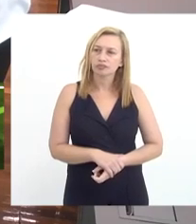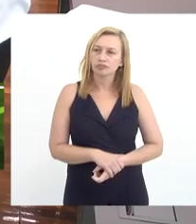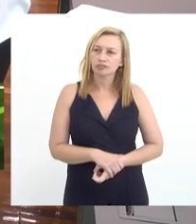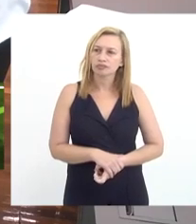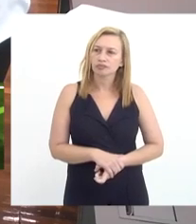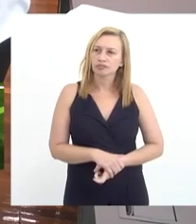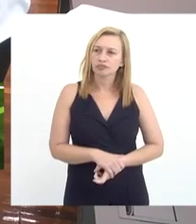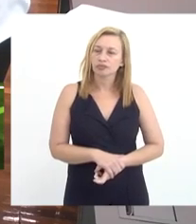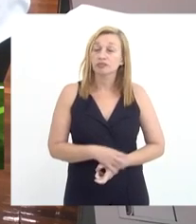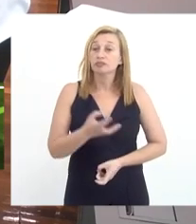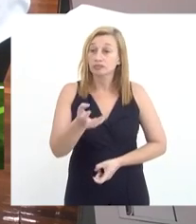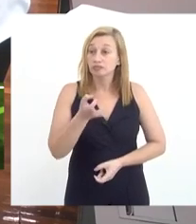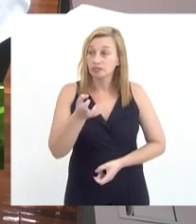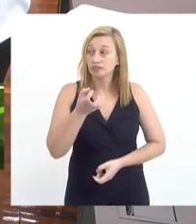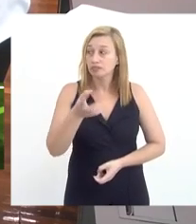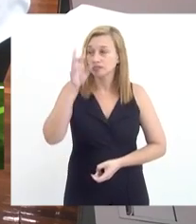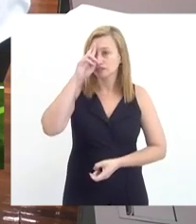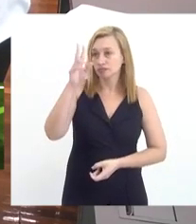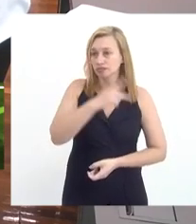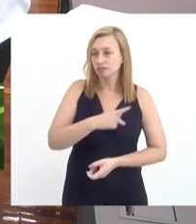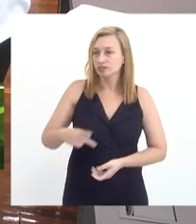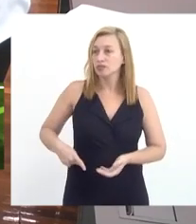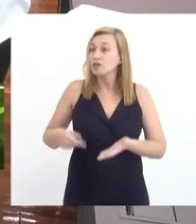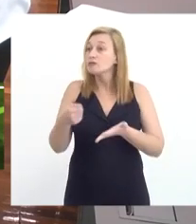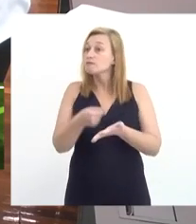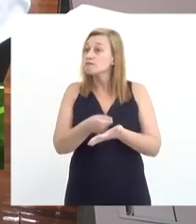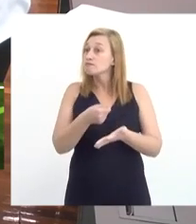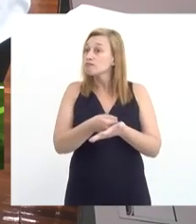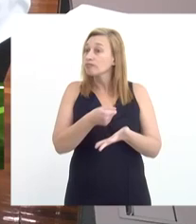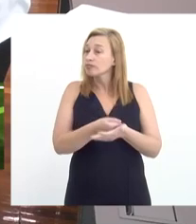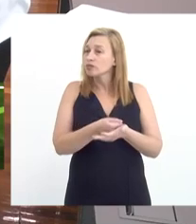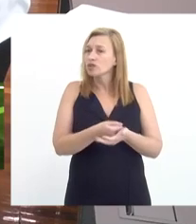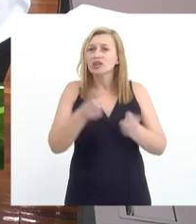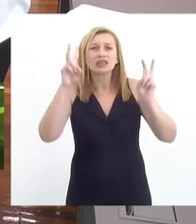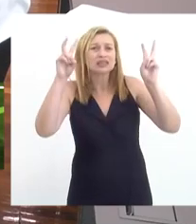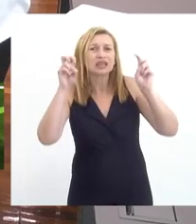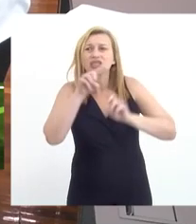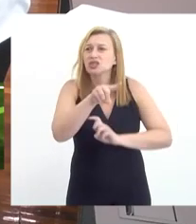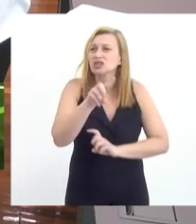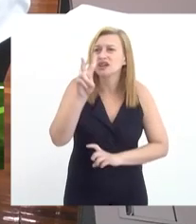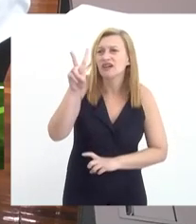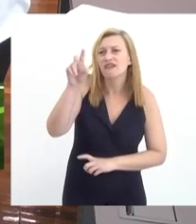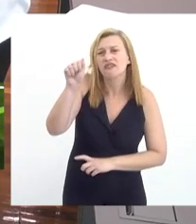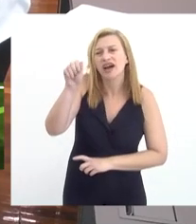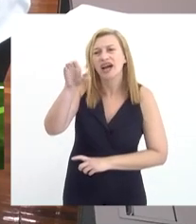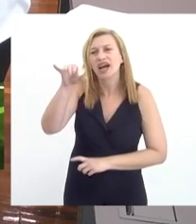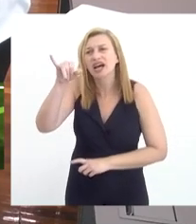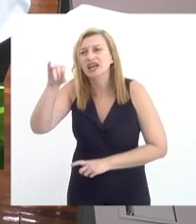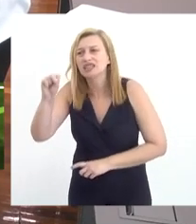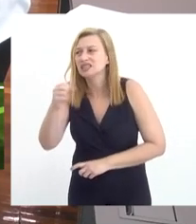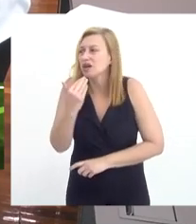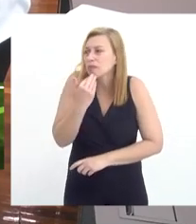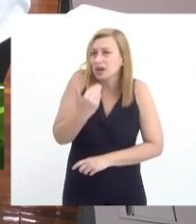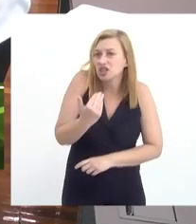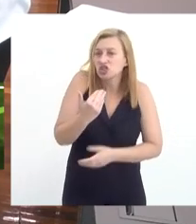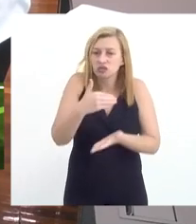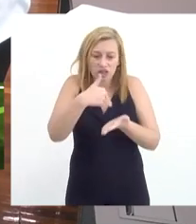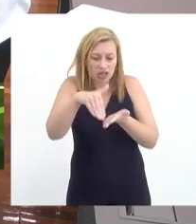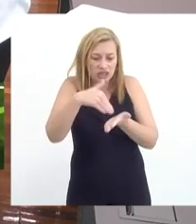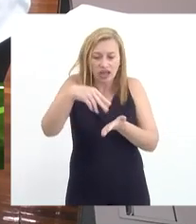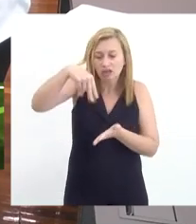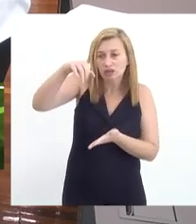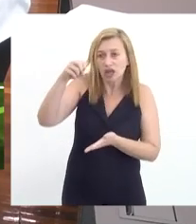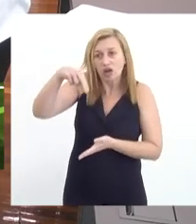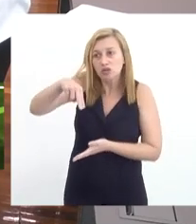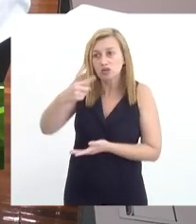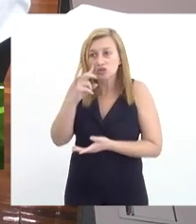Eu queria Presidente Insistir Nessa questão Da vacância E queria pedir Ao secretário Nelson Que